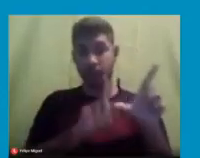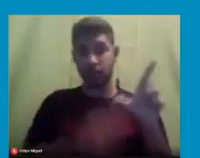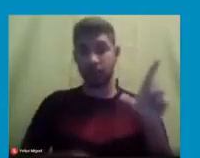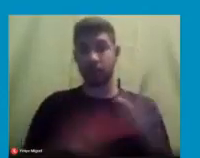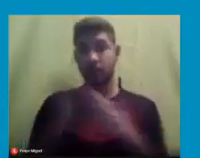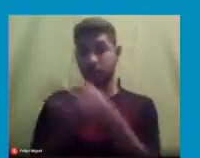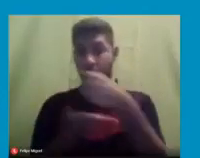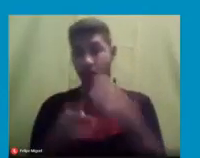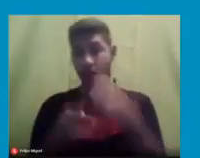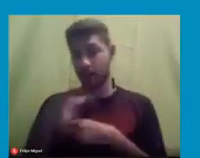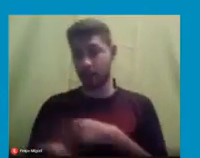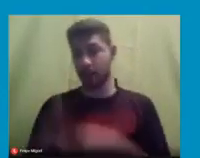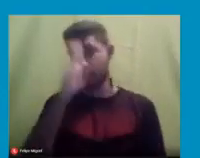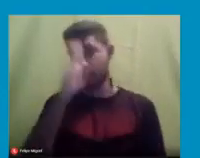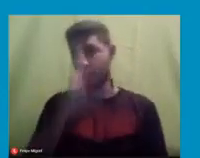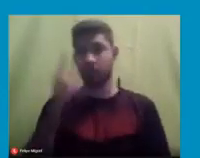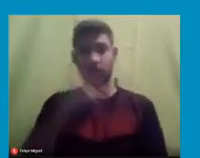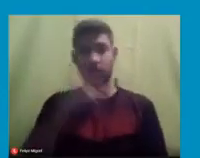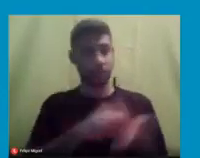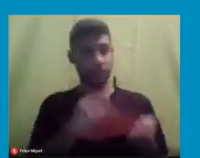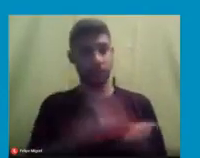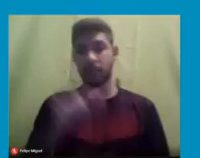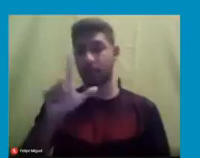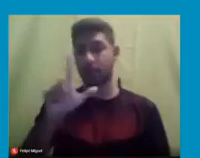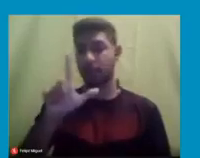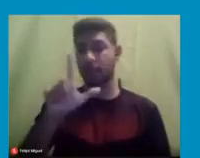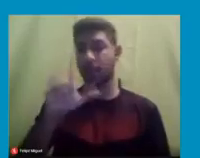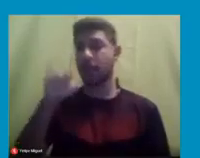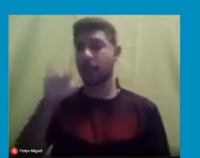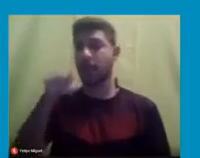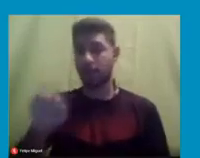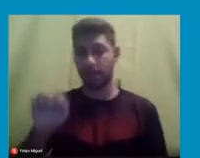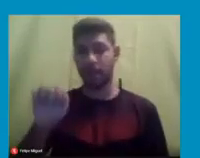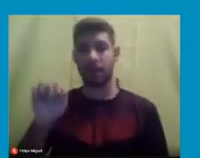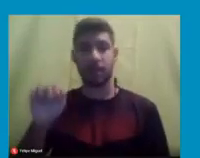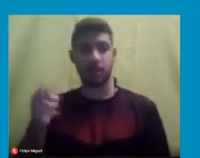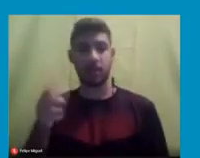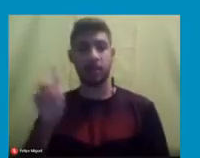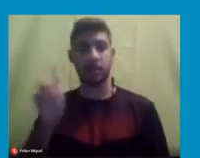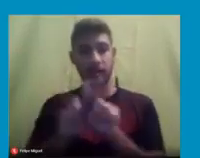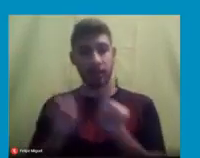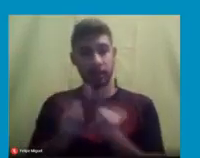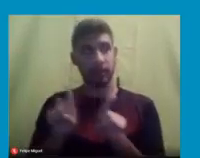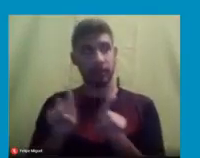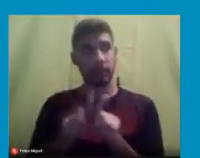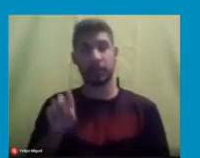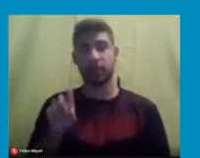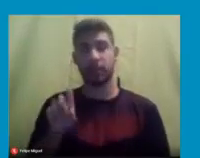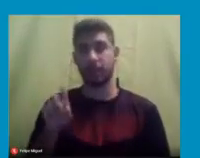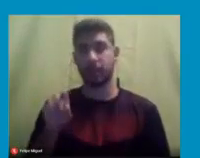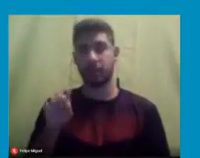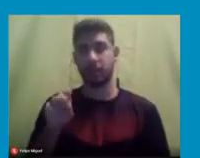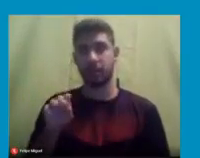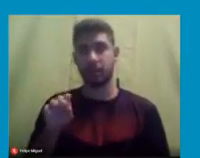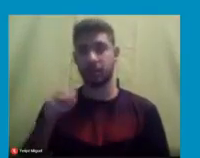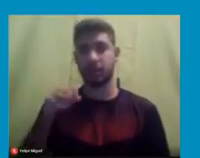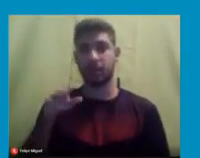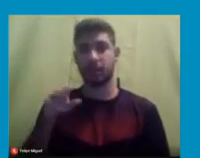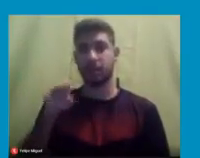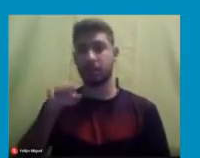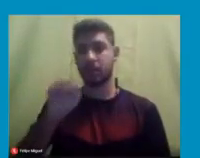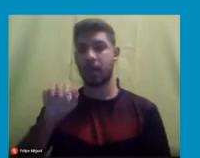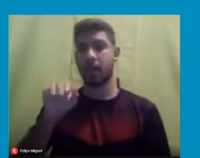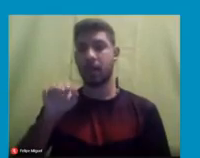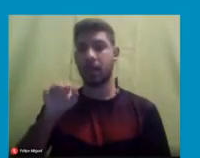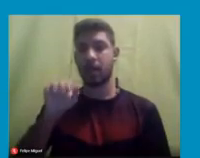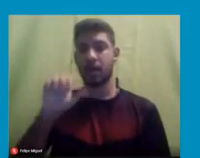país gerou escritores como Lima Barreto e como Machado de Assis, escritores negros. É uma resistência muito grande histórica. Eu me